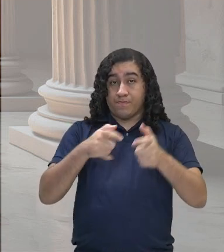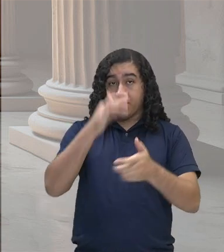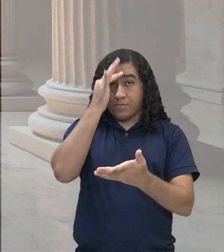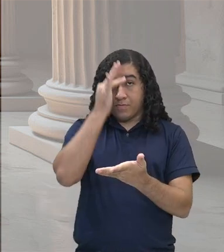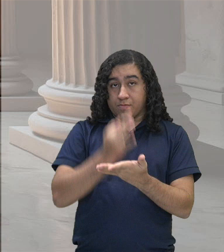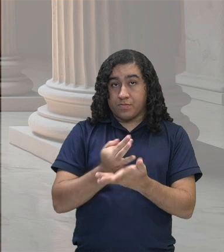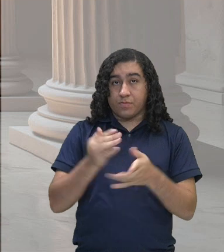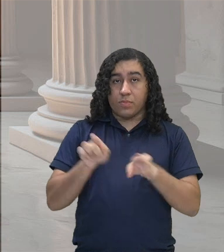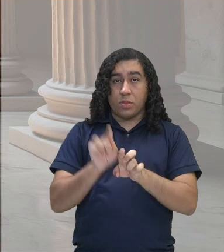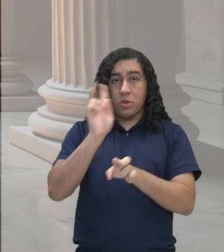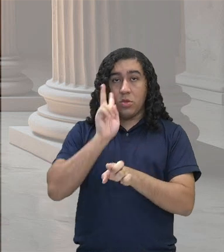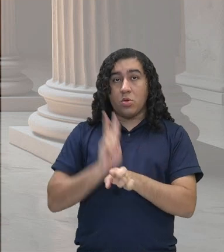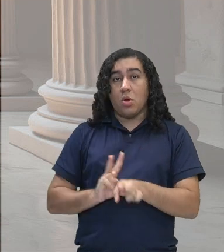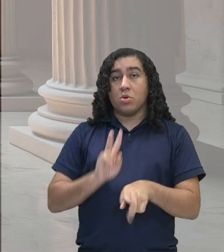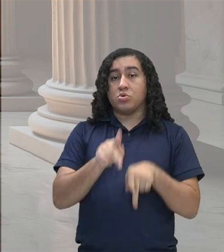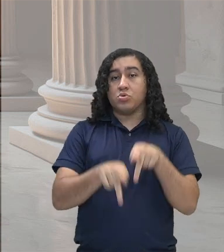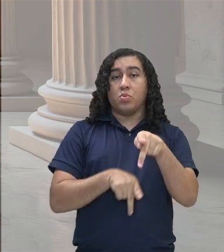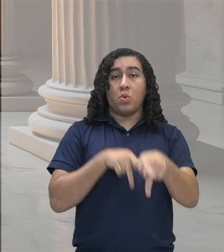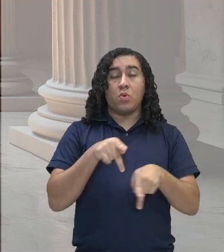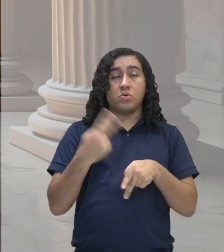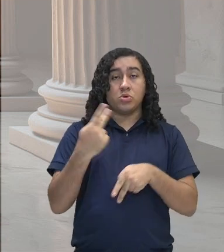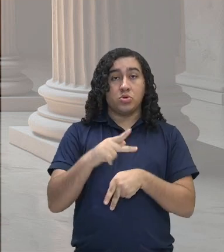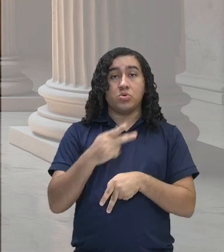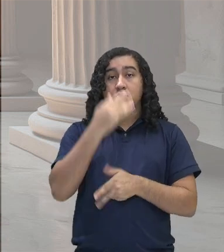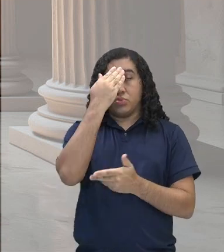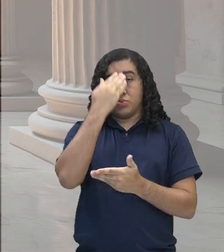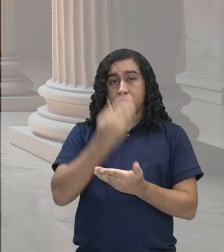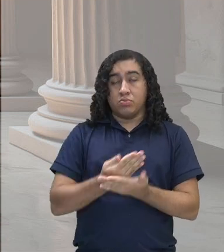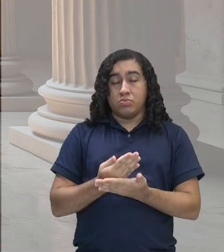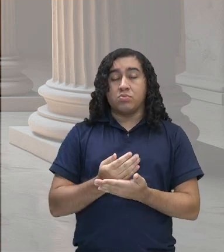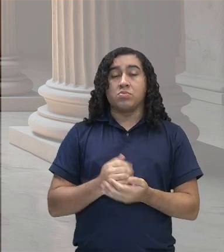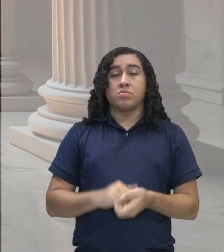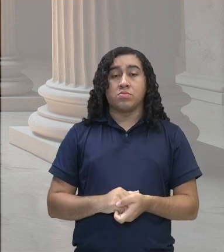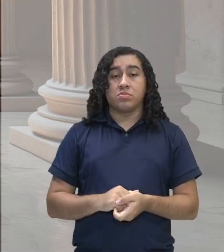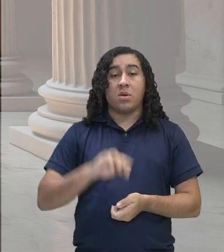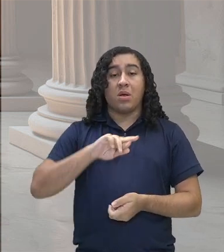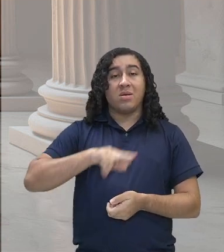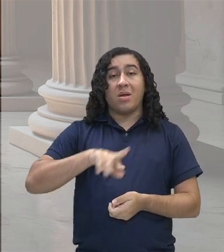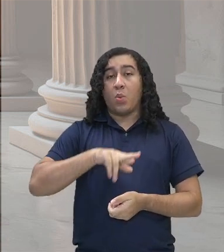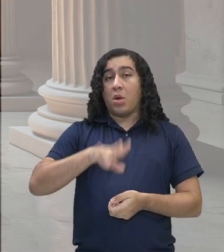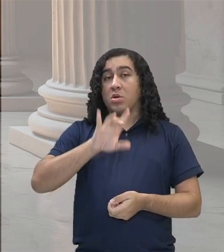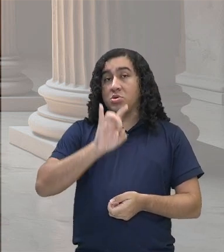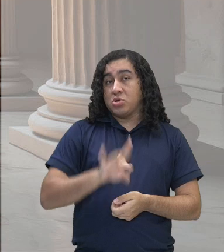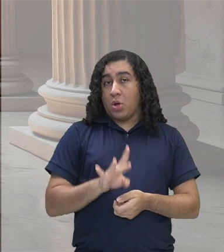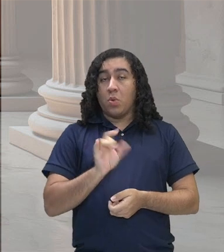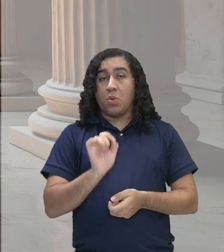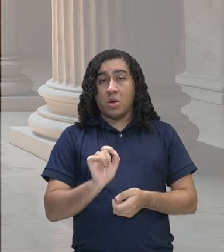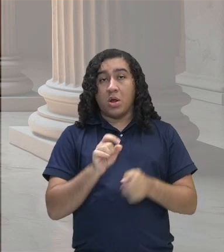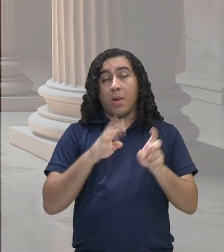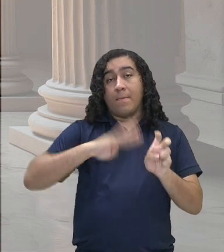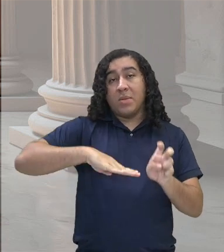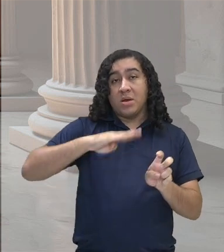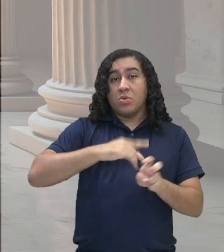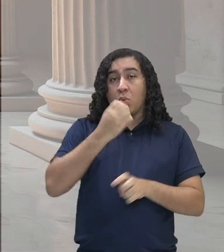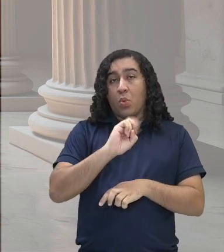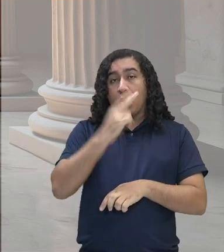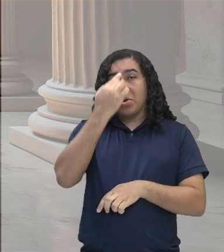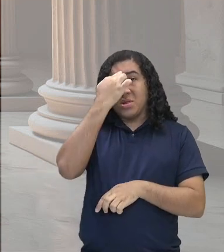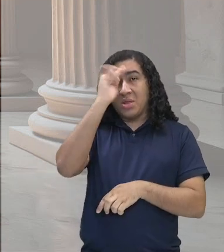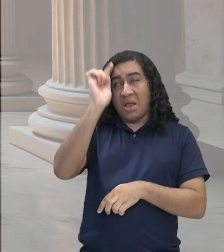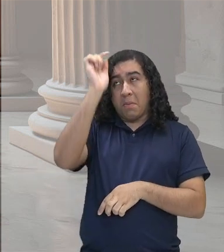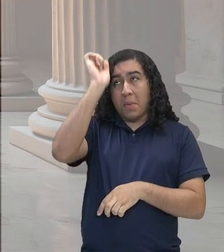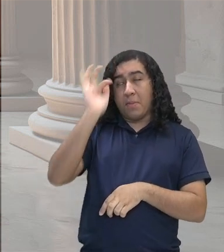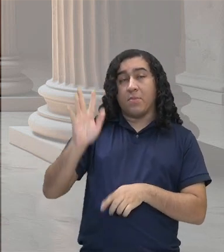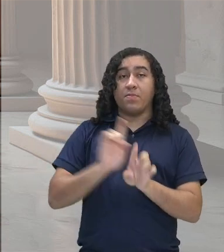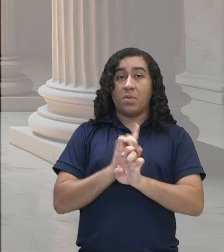e da história dos povos e de suas crenças. Não são mera ficção, não são invenção. São partes